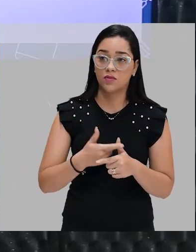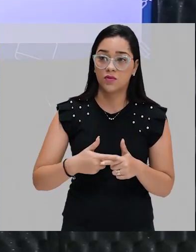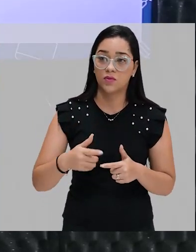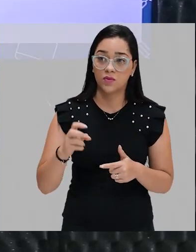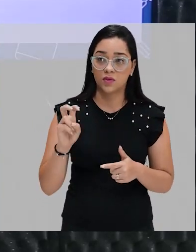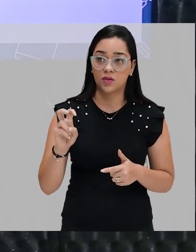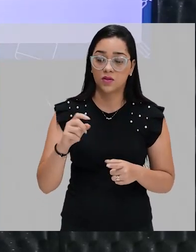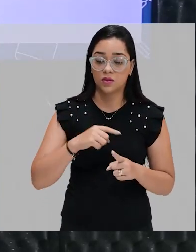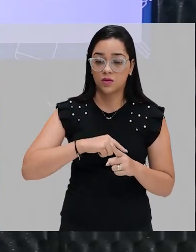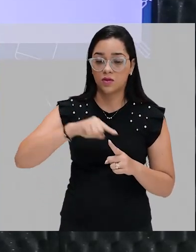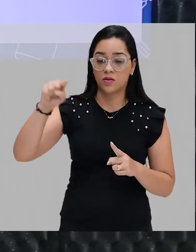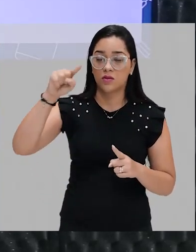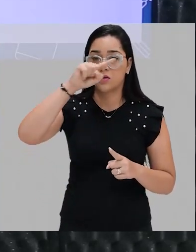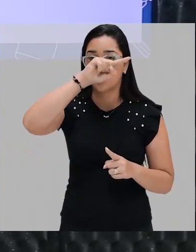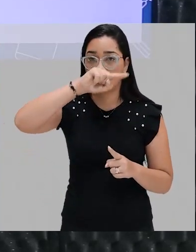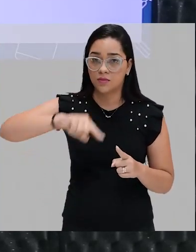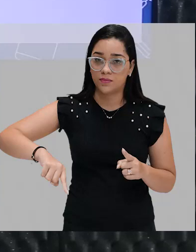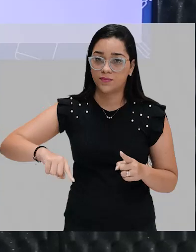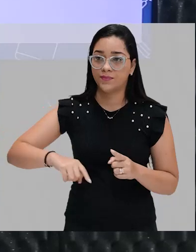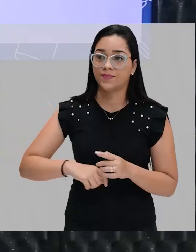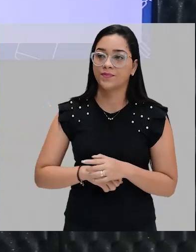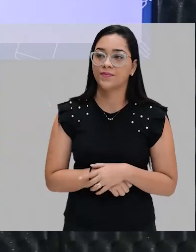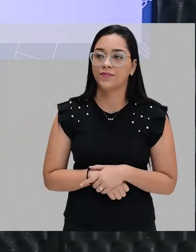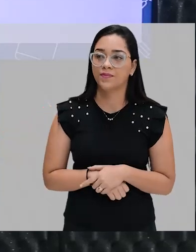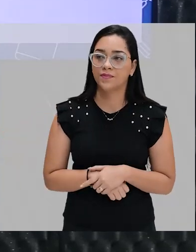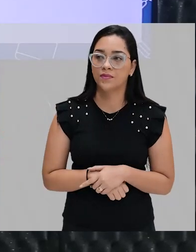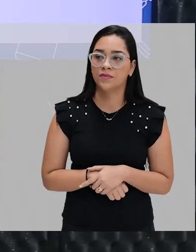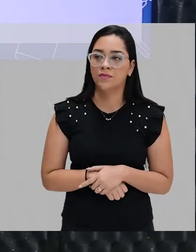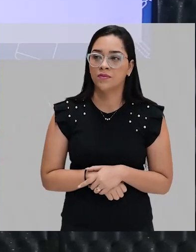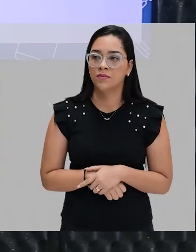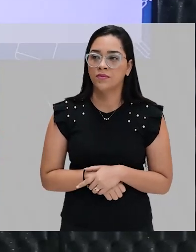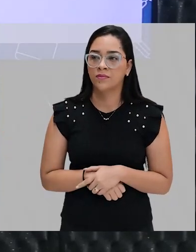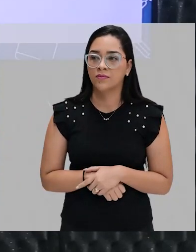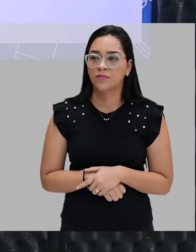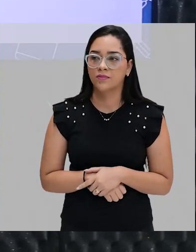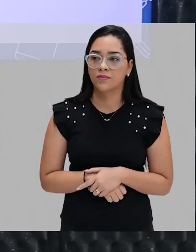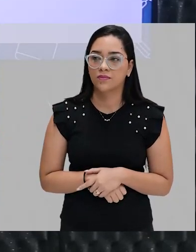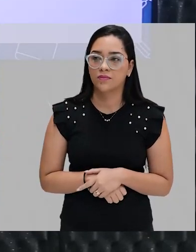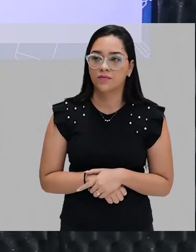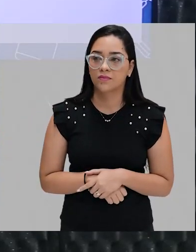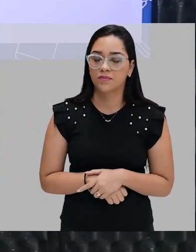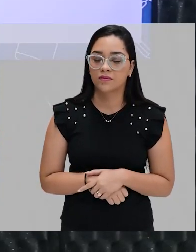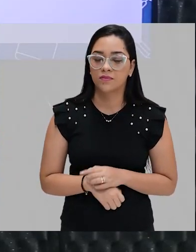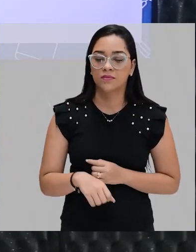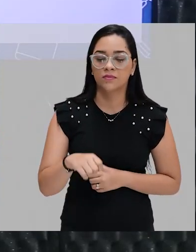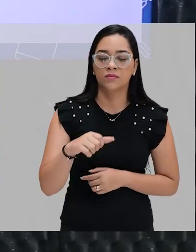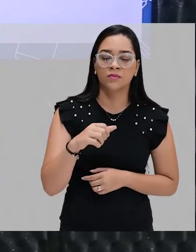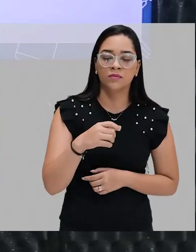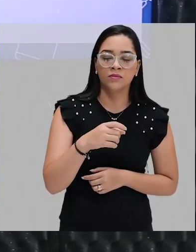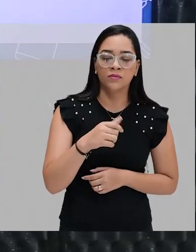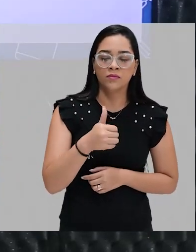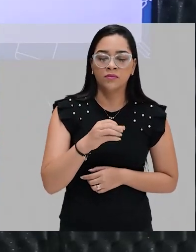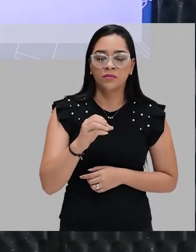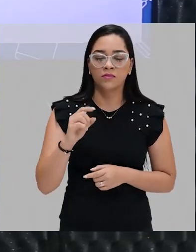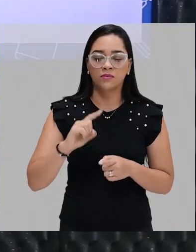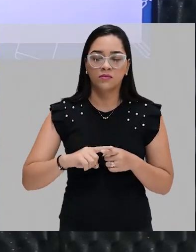aplicamos aqui, na verdade, nós simplificamos a fração. Então, 100 vezes 2, 200. 200 dividido por